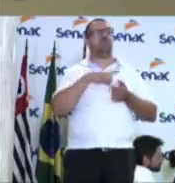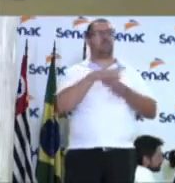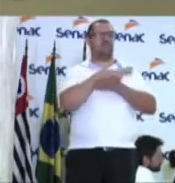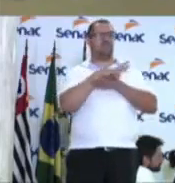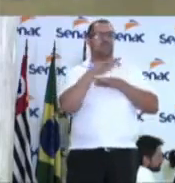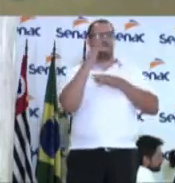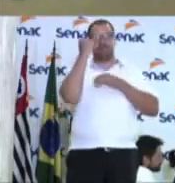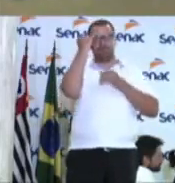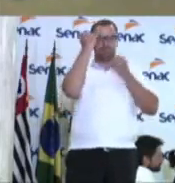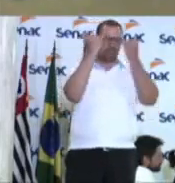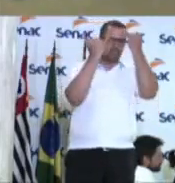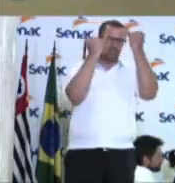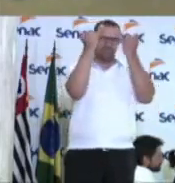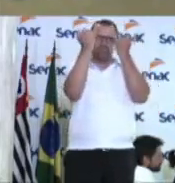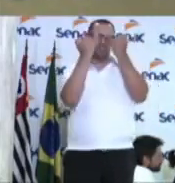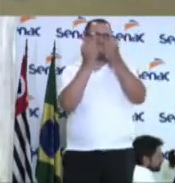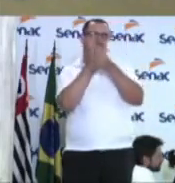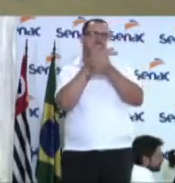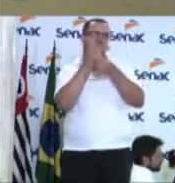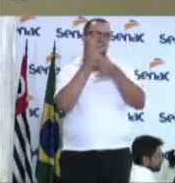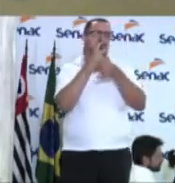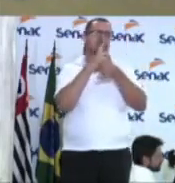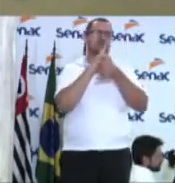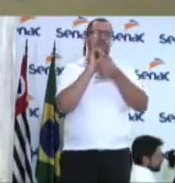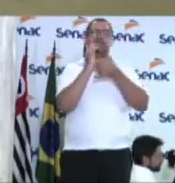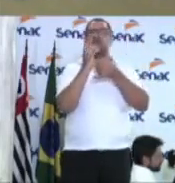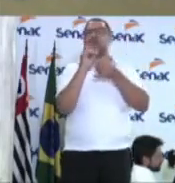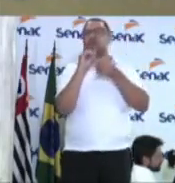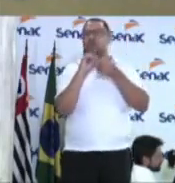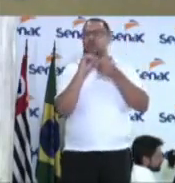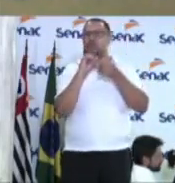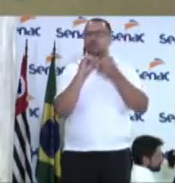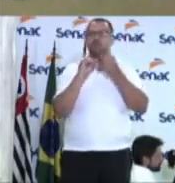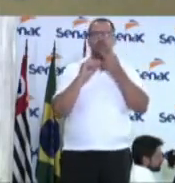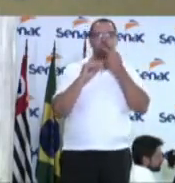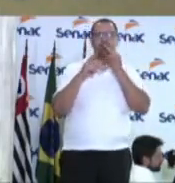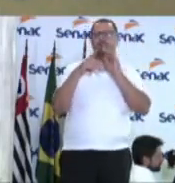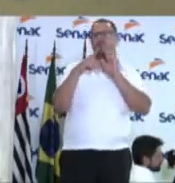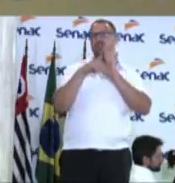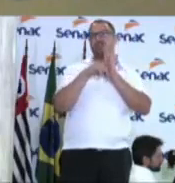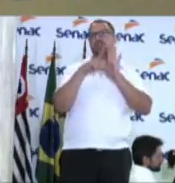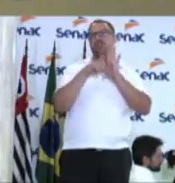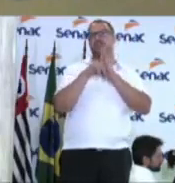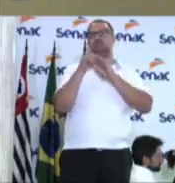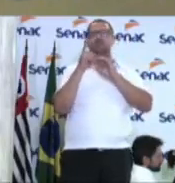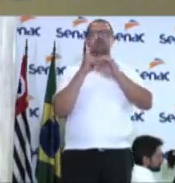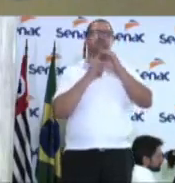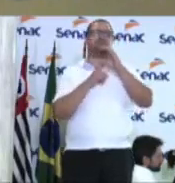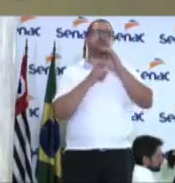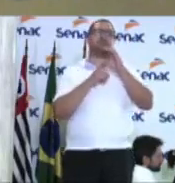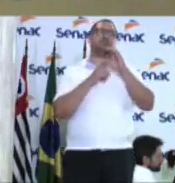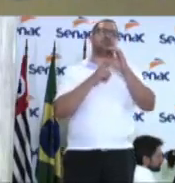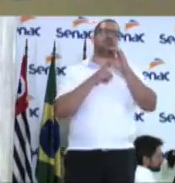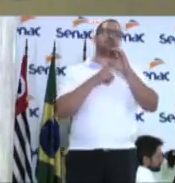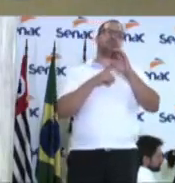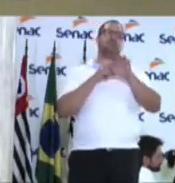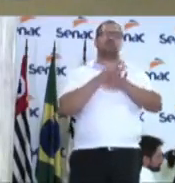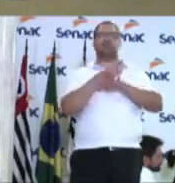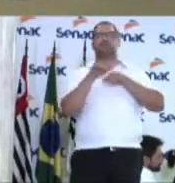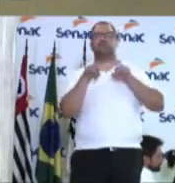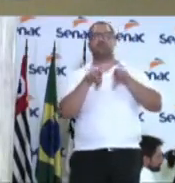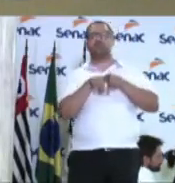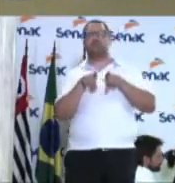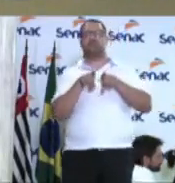vêm da agência de mídia, muitas ideias vêm, às vezes, do próprio cliente, e muitas ideias vêm também